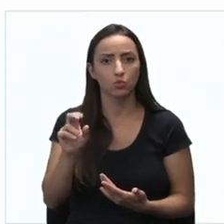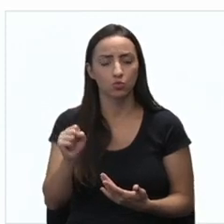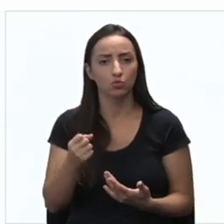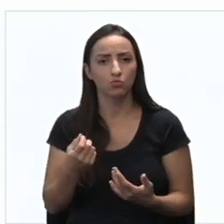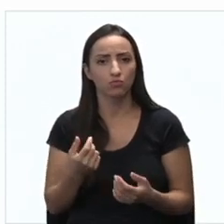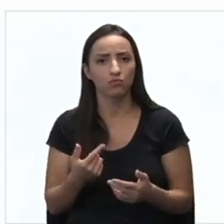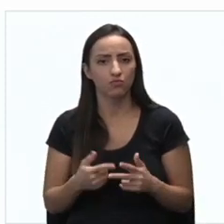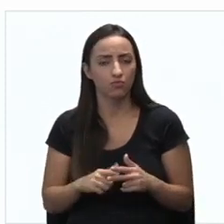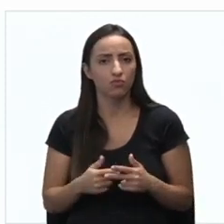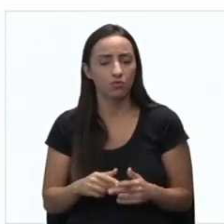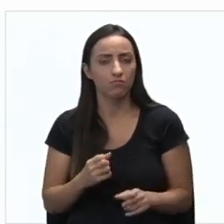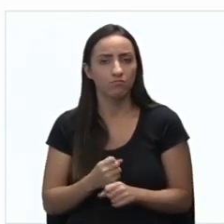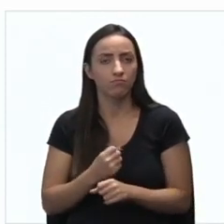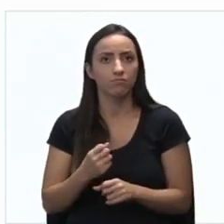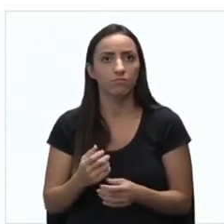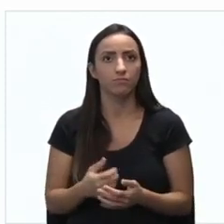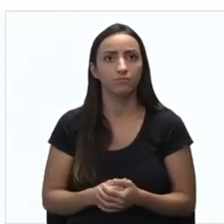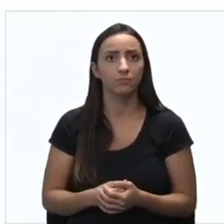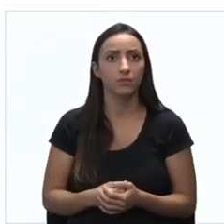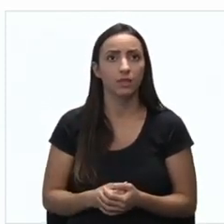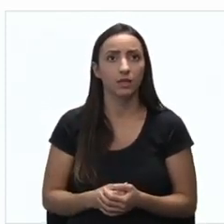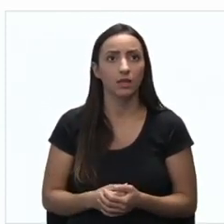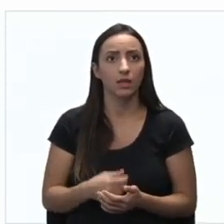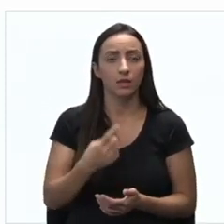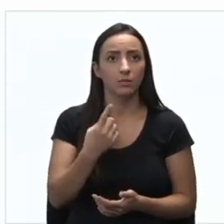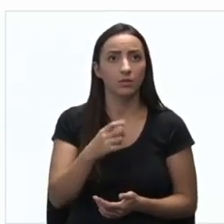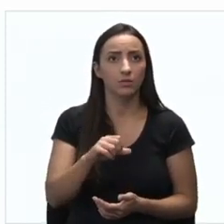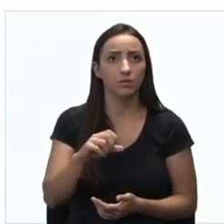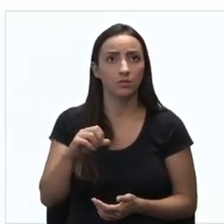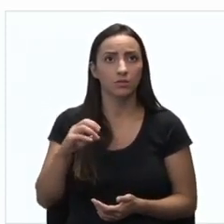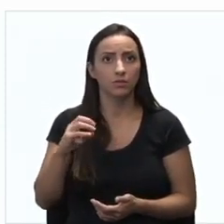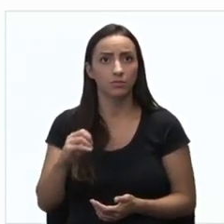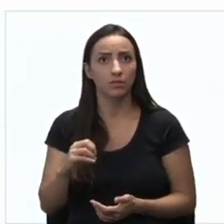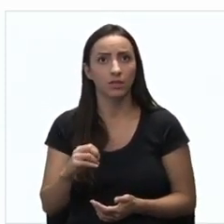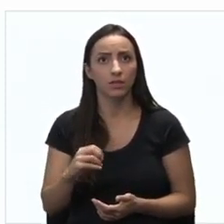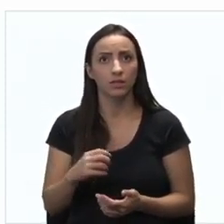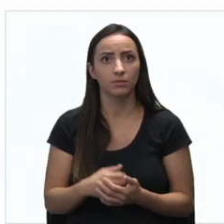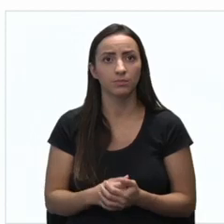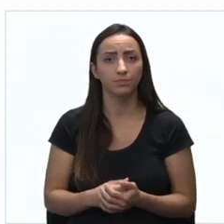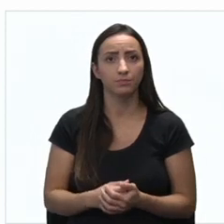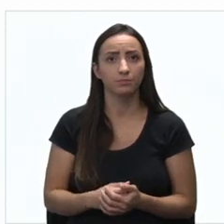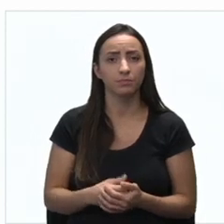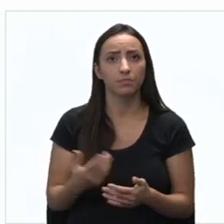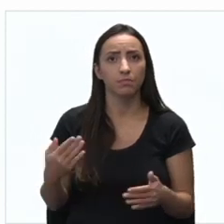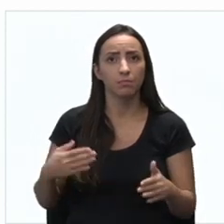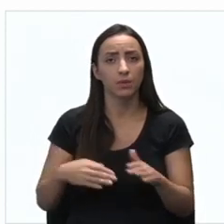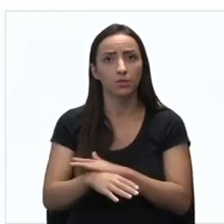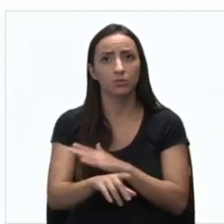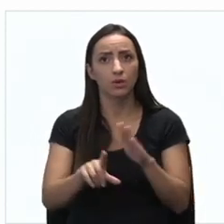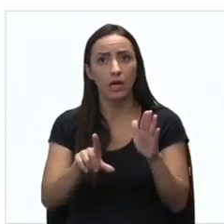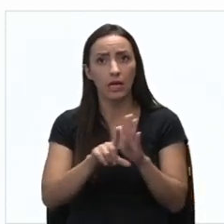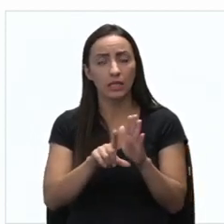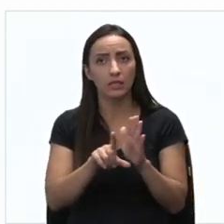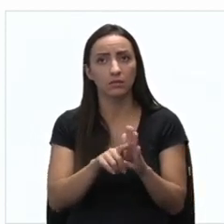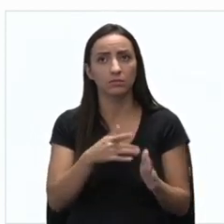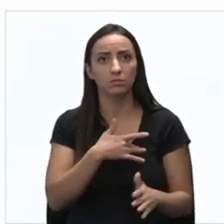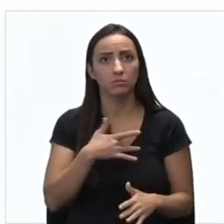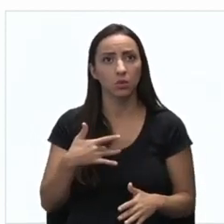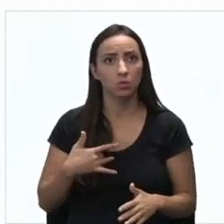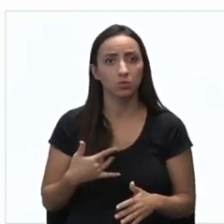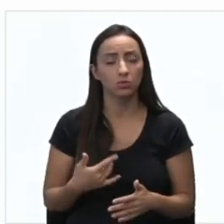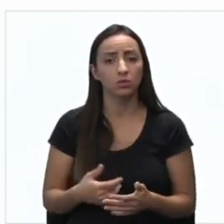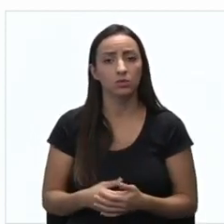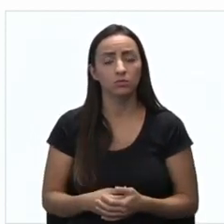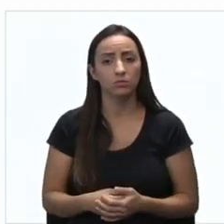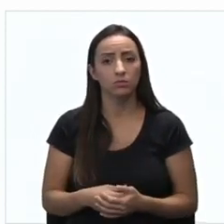1990, o Congresso Nacional aprova a Lei Orgânica da Saúde e detalha o funcionamento do SUS, que tem a